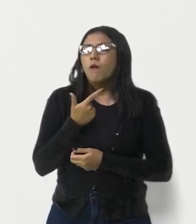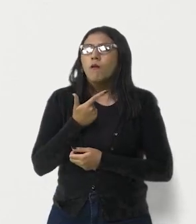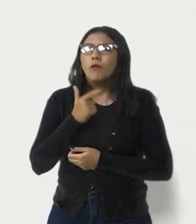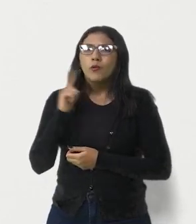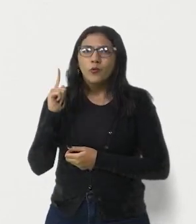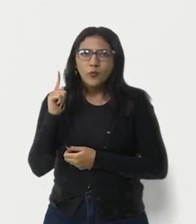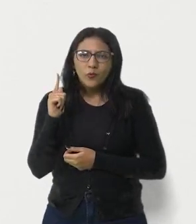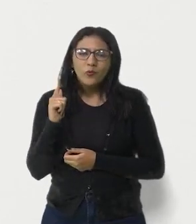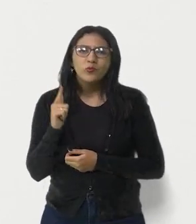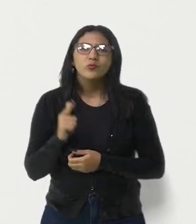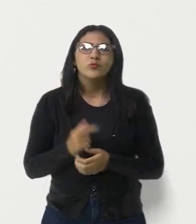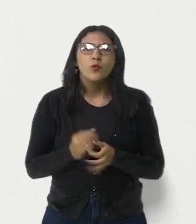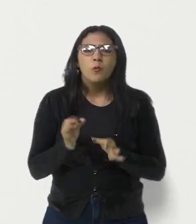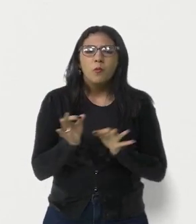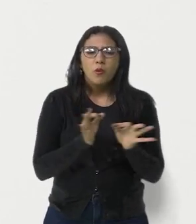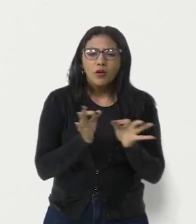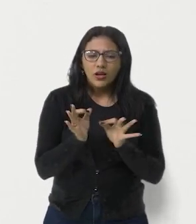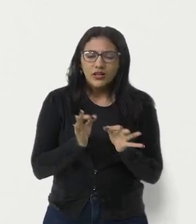outras